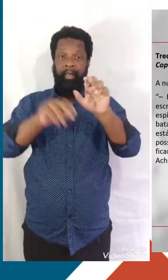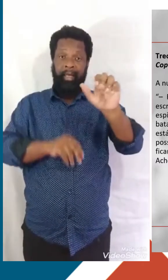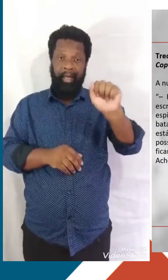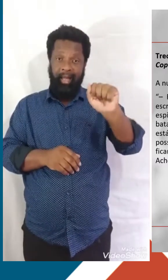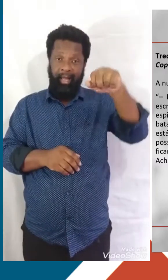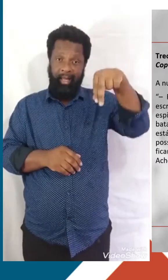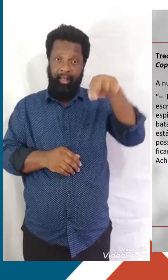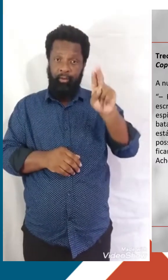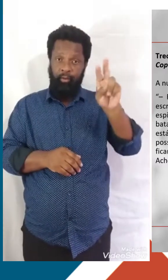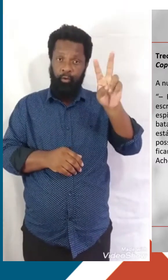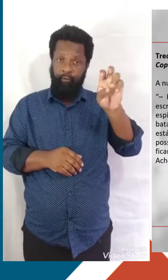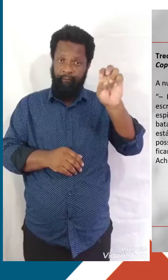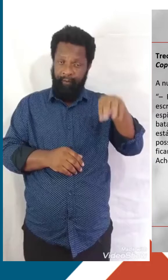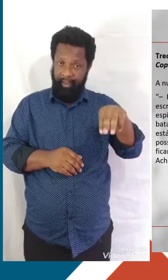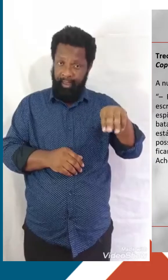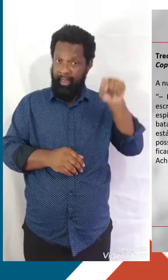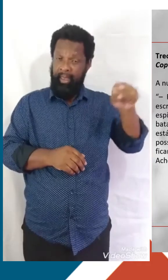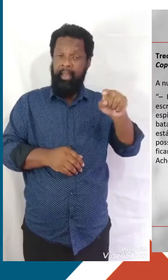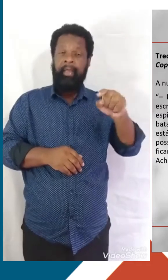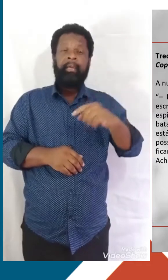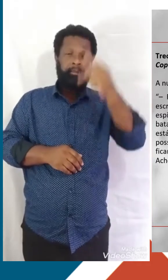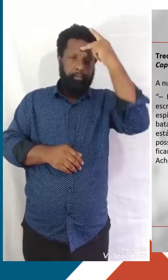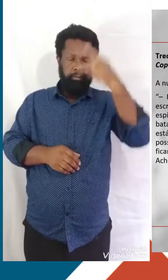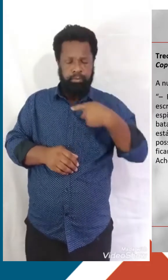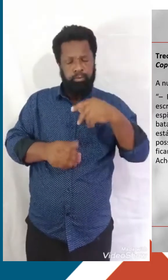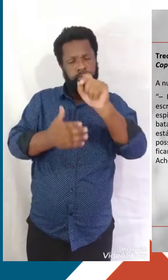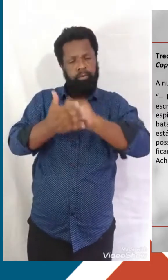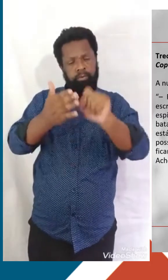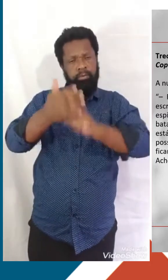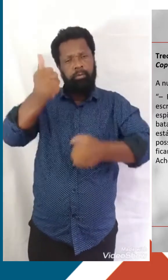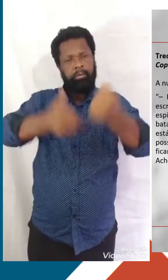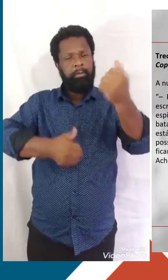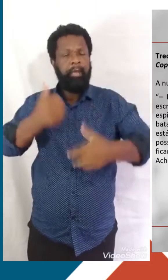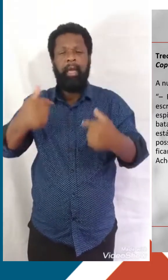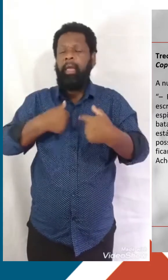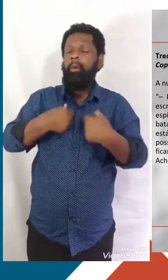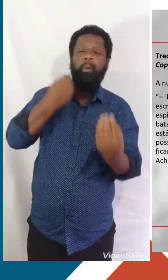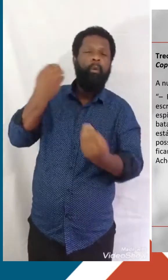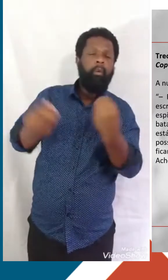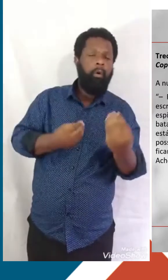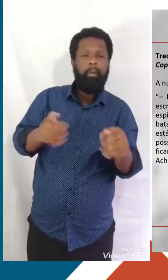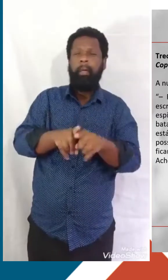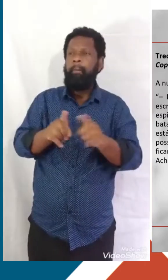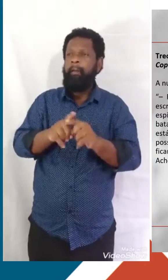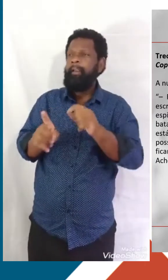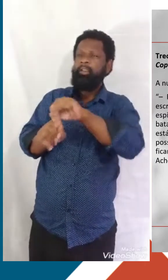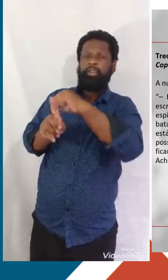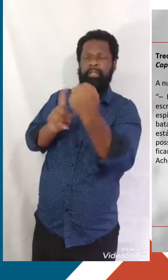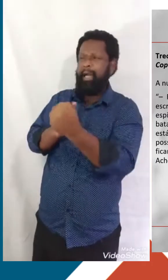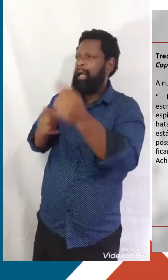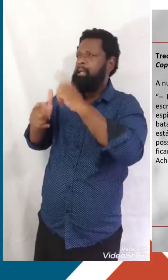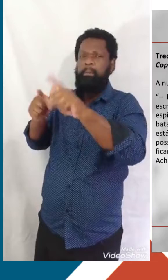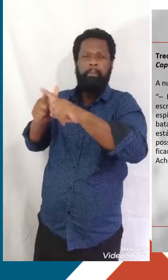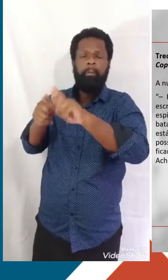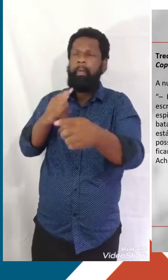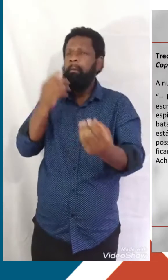primeira pessoa vai refletir sobre a função do cronista e vai problematizar as questões sociais e como